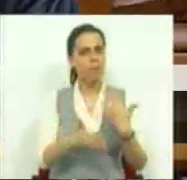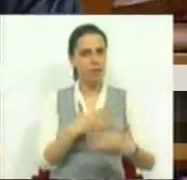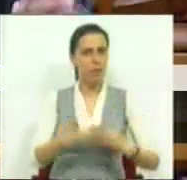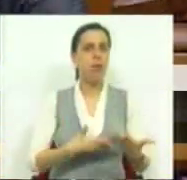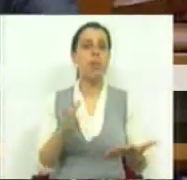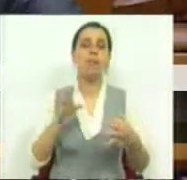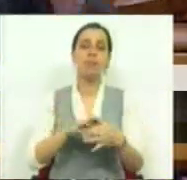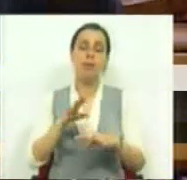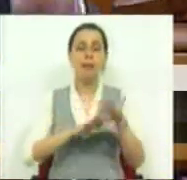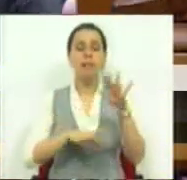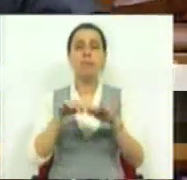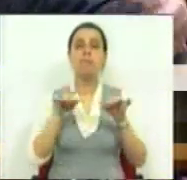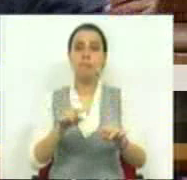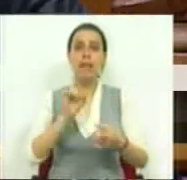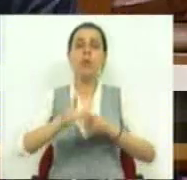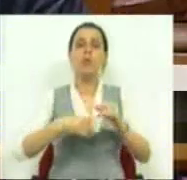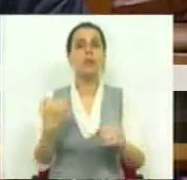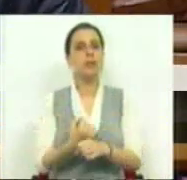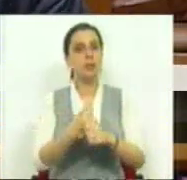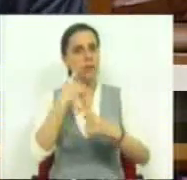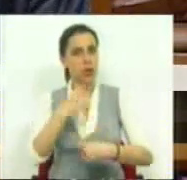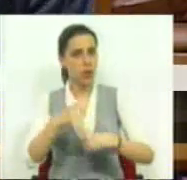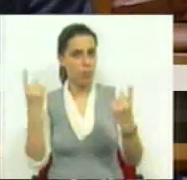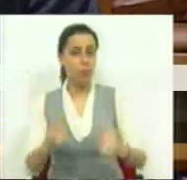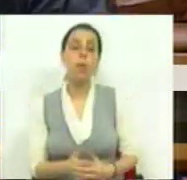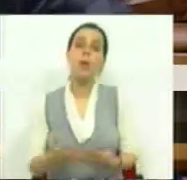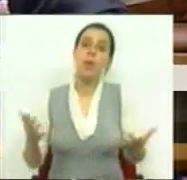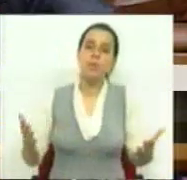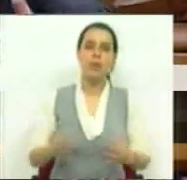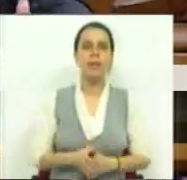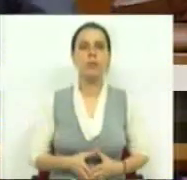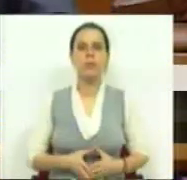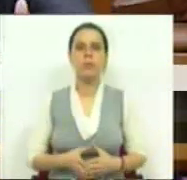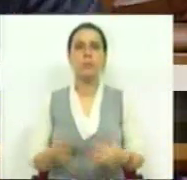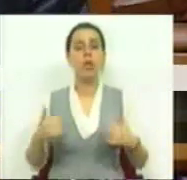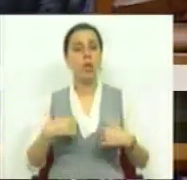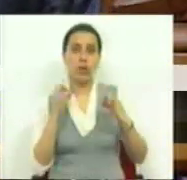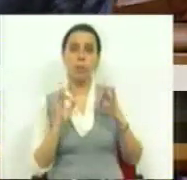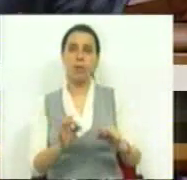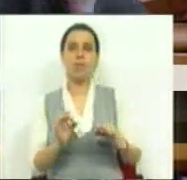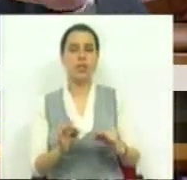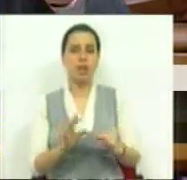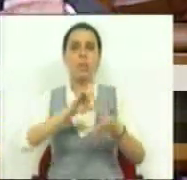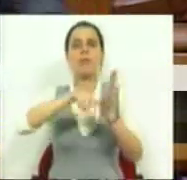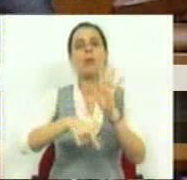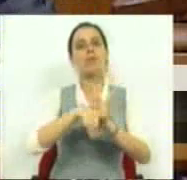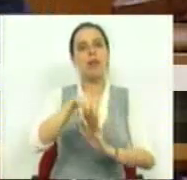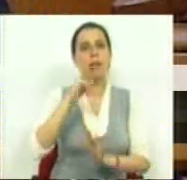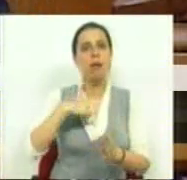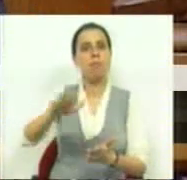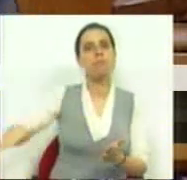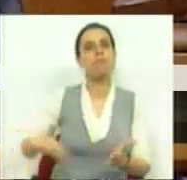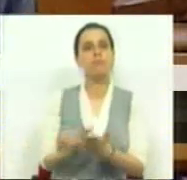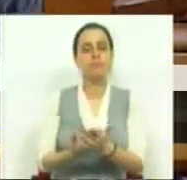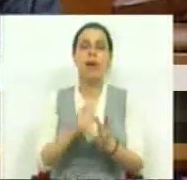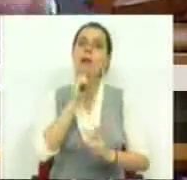em relação à realização daquele serviço público. E, portanto, nós privilegiamos, no projeto de lei que aqui